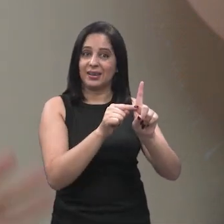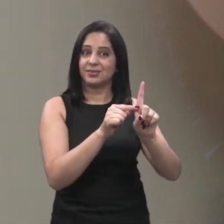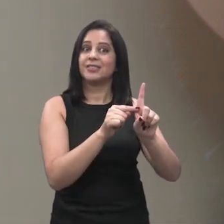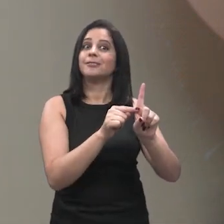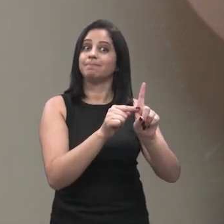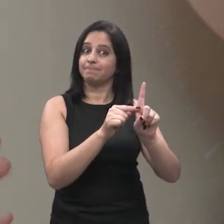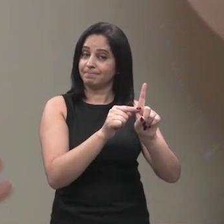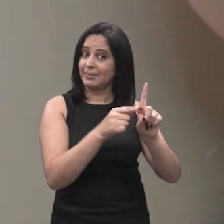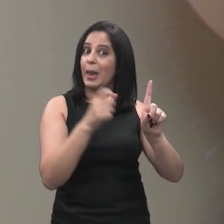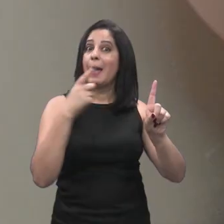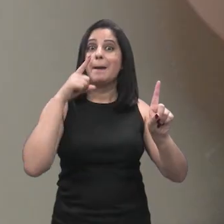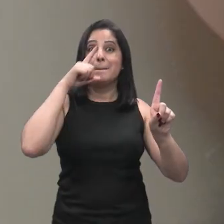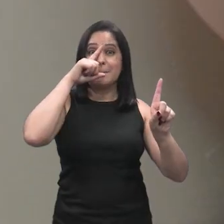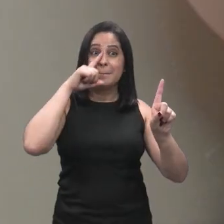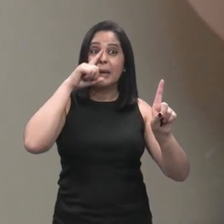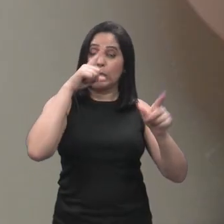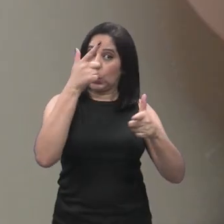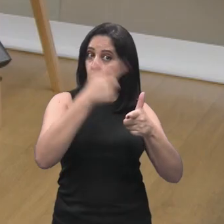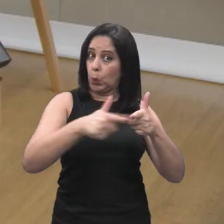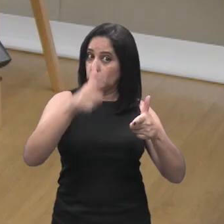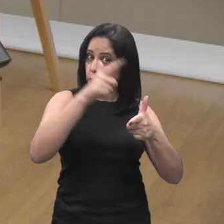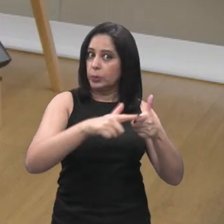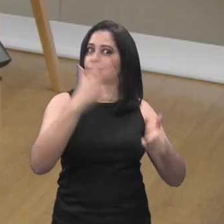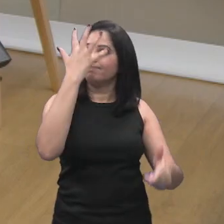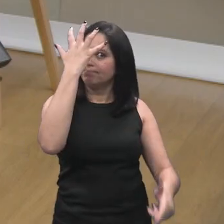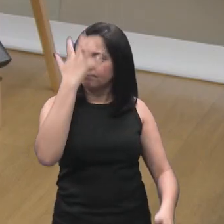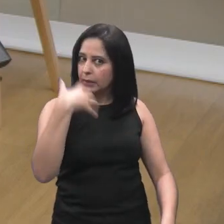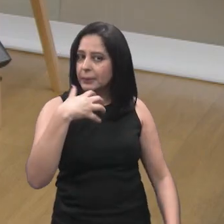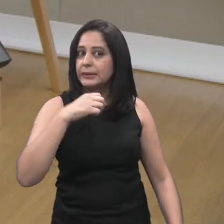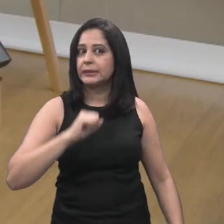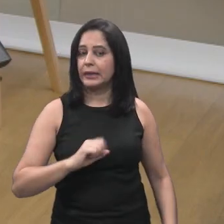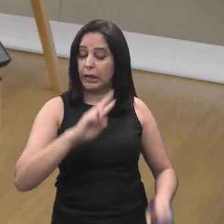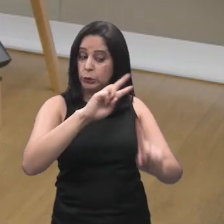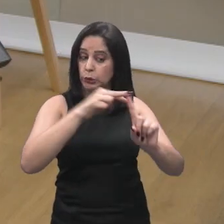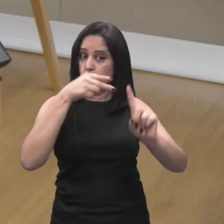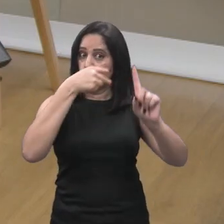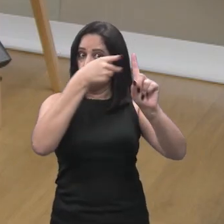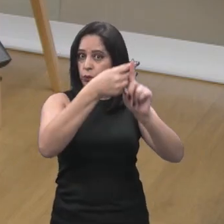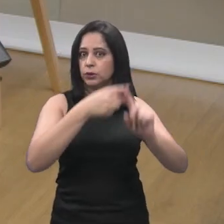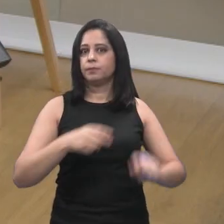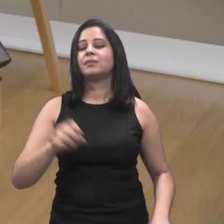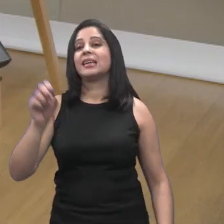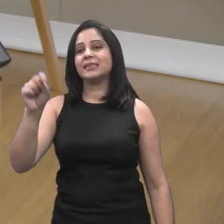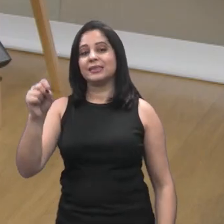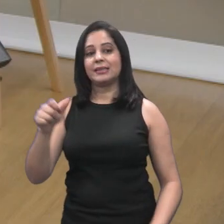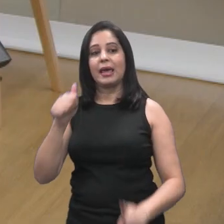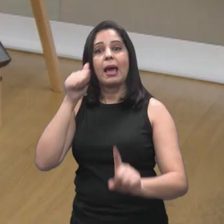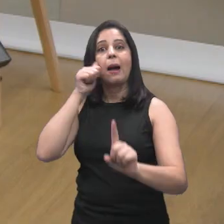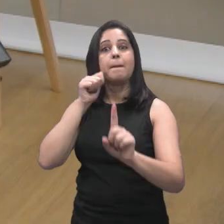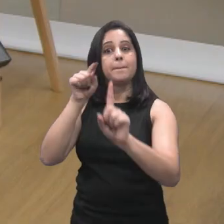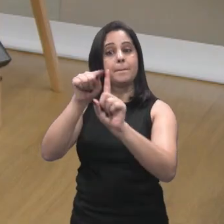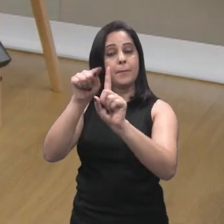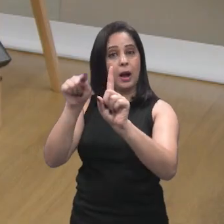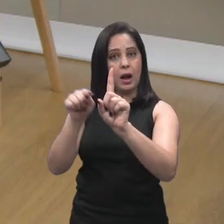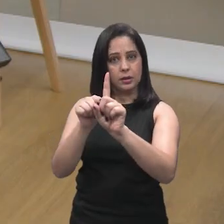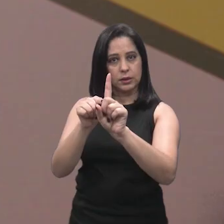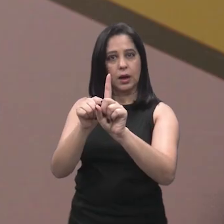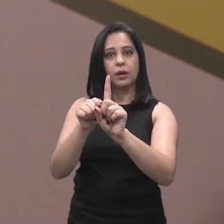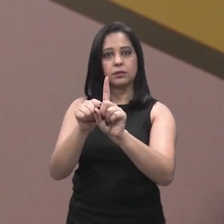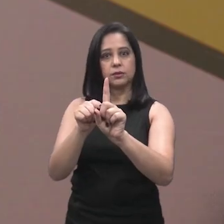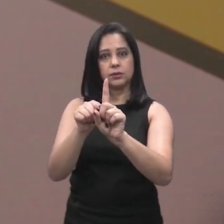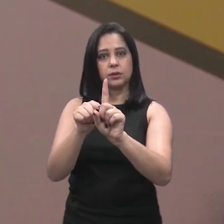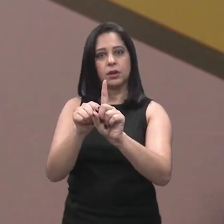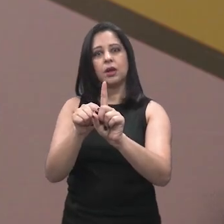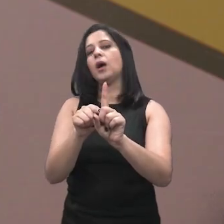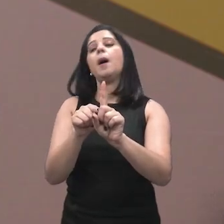pode também se agravar e ter problemas bem sérios, né? Acaba sendo duplamente perigoso. Sim, a grávida, ela